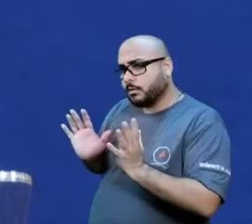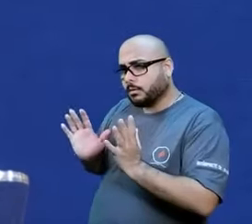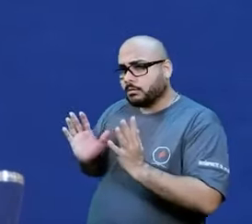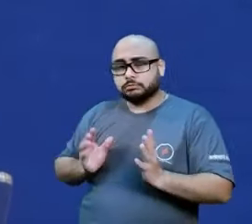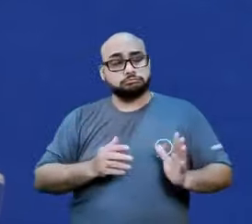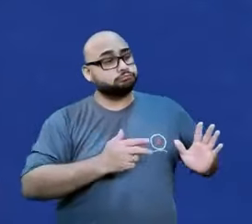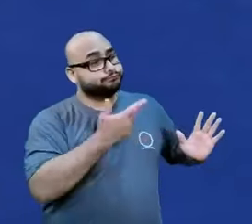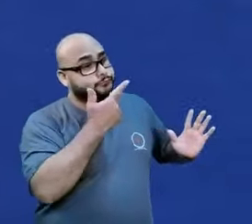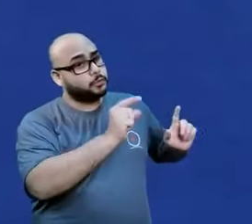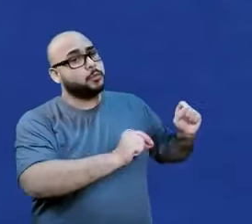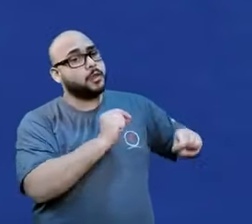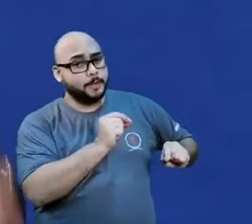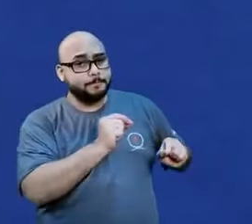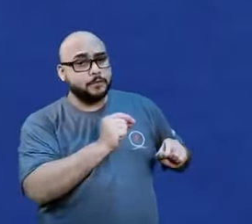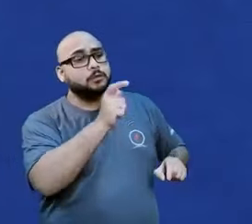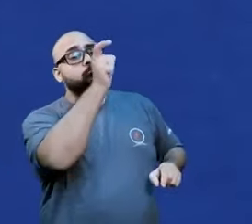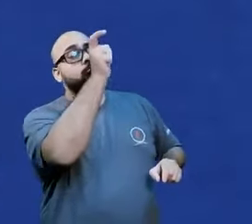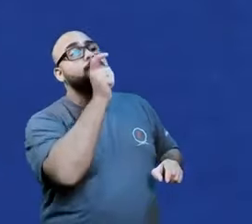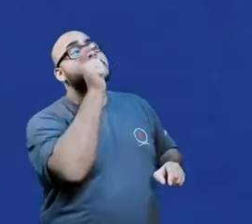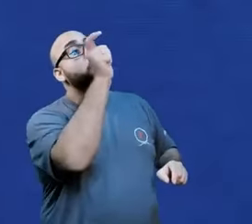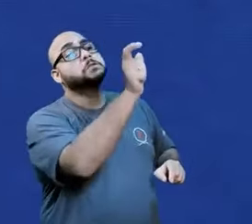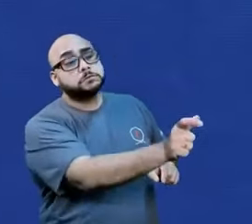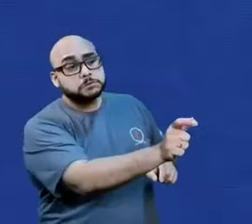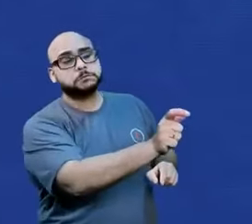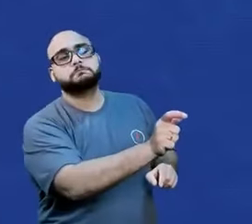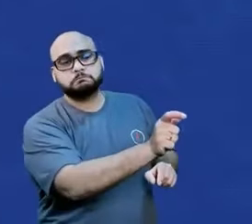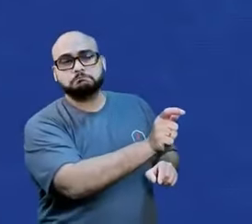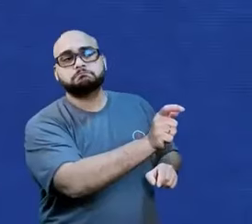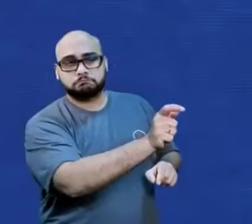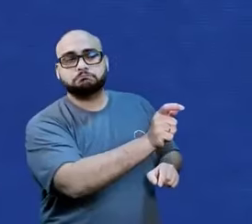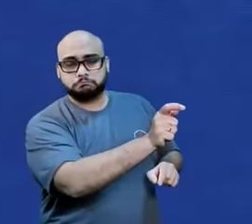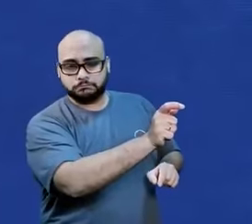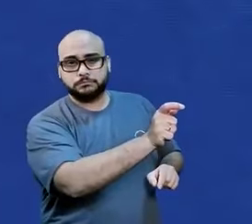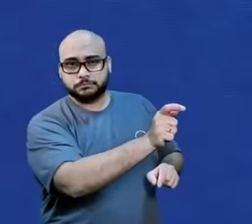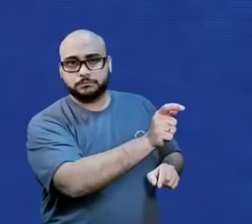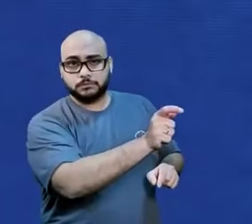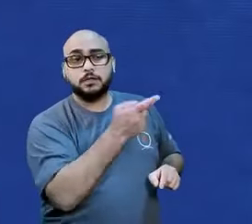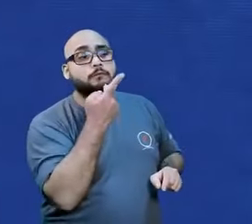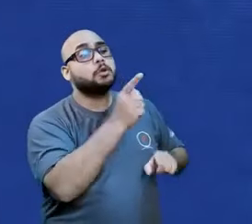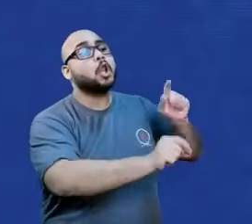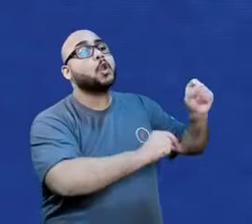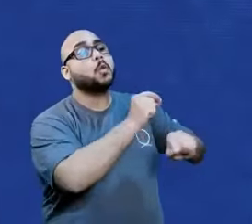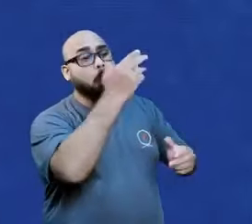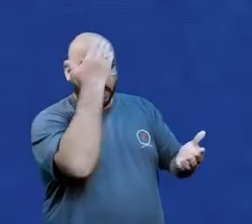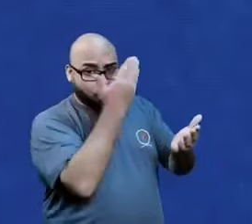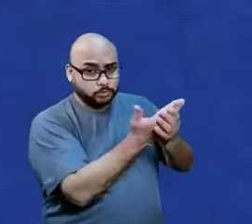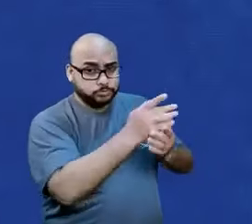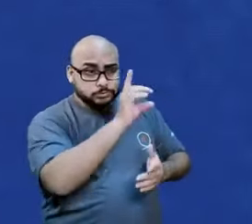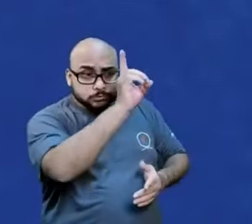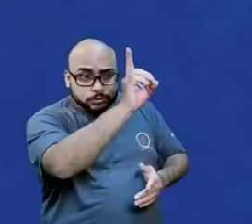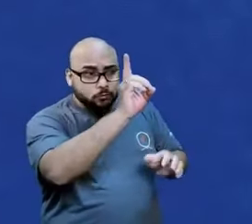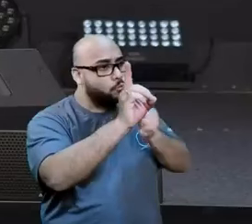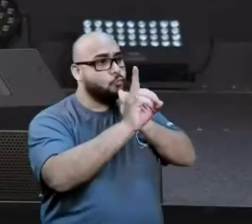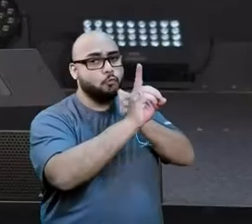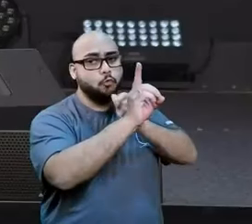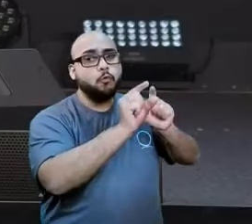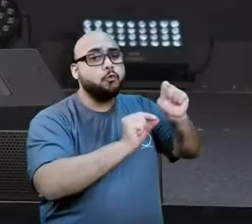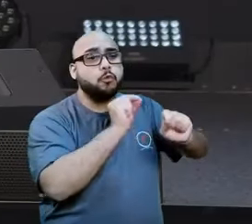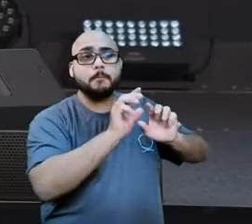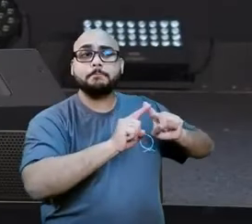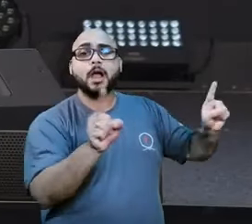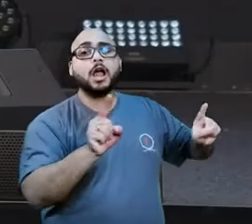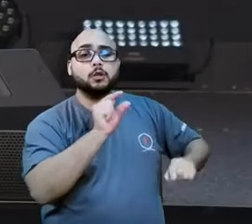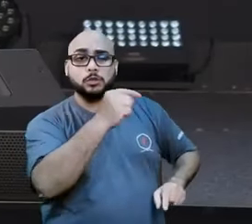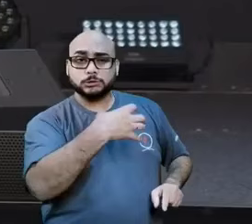que coisa interessante o fator pelo qual você diz que não crê em Deus é o fator pelo qual eu creio em Deus Ele falou não tô